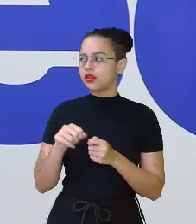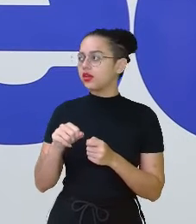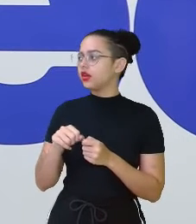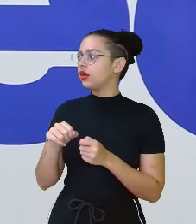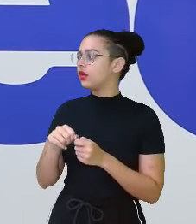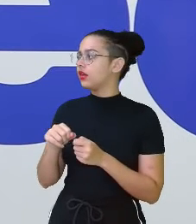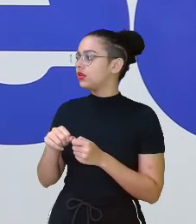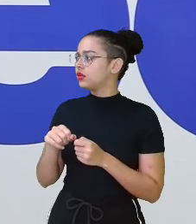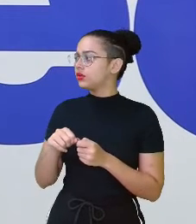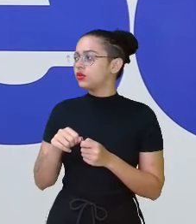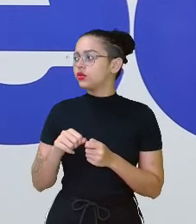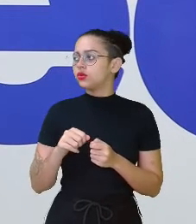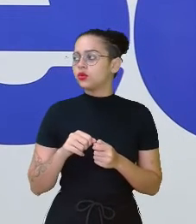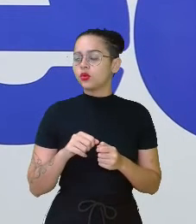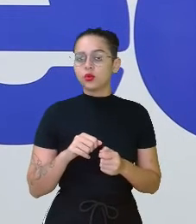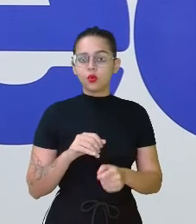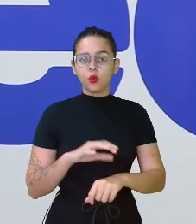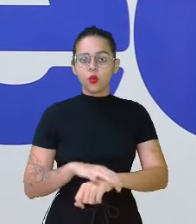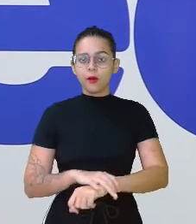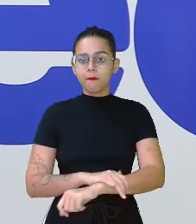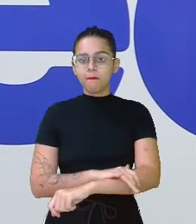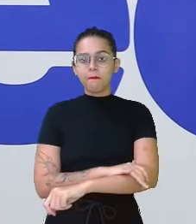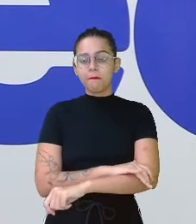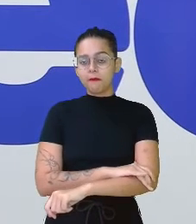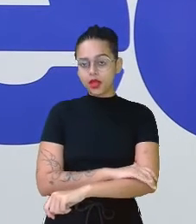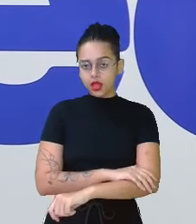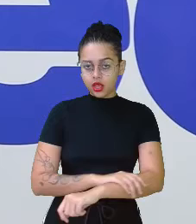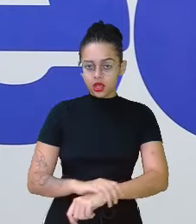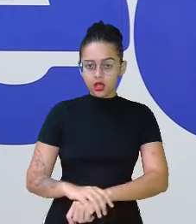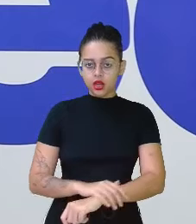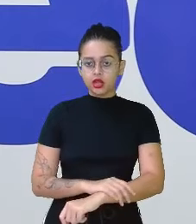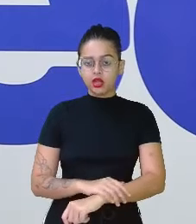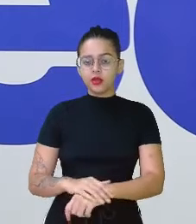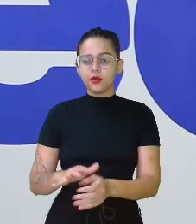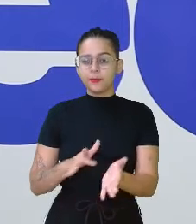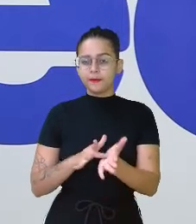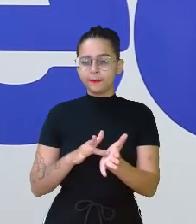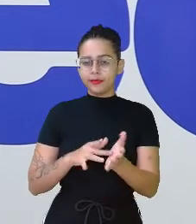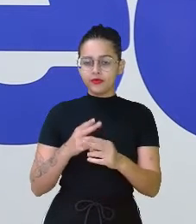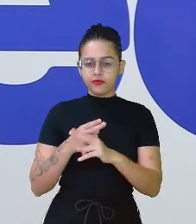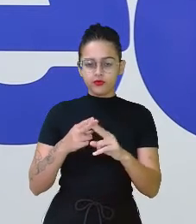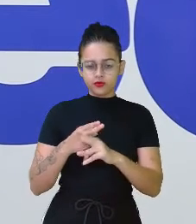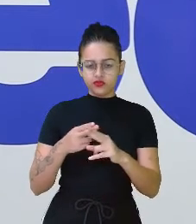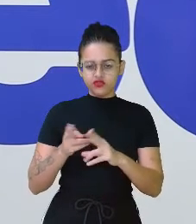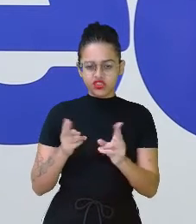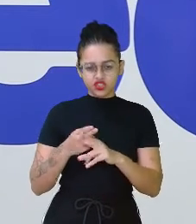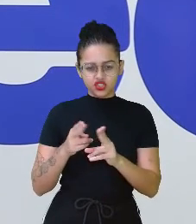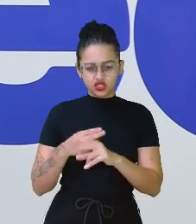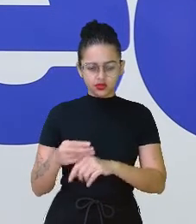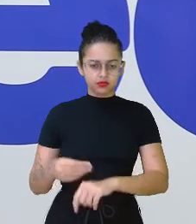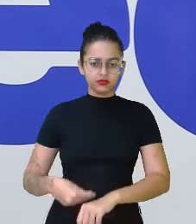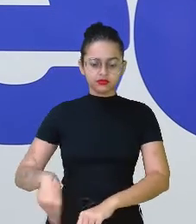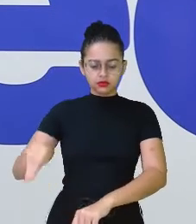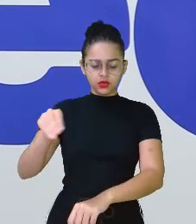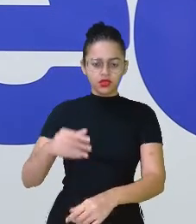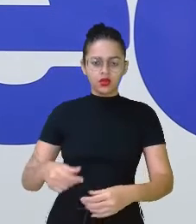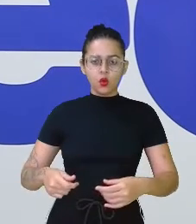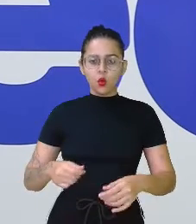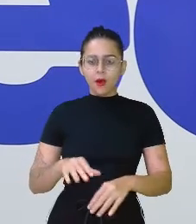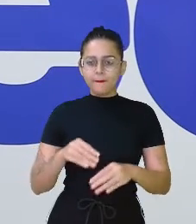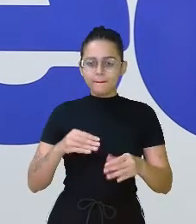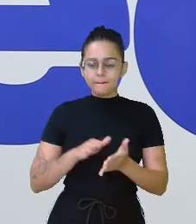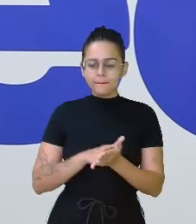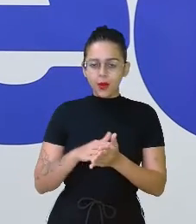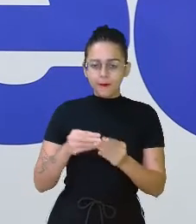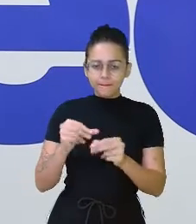em cima de uma pele látex, que é colocada no braço, e fica, né, é uma maquiagem, Uma entendeu?